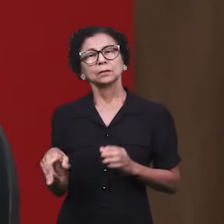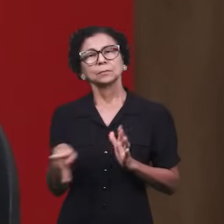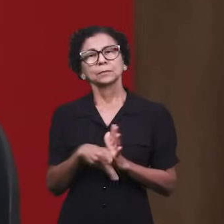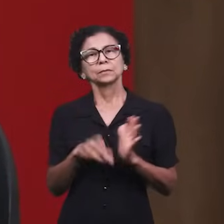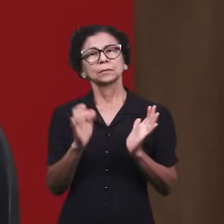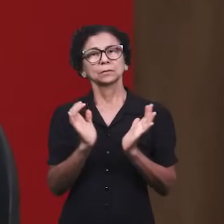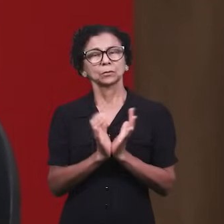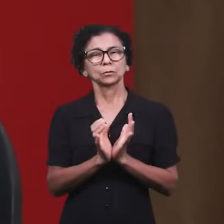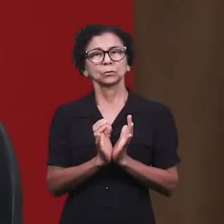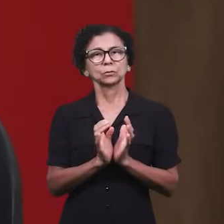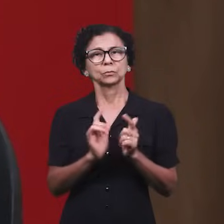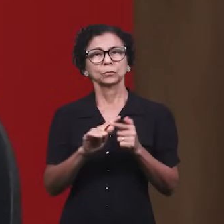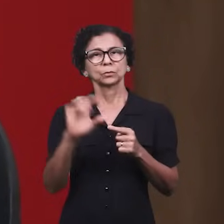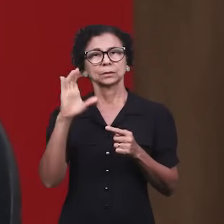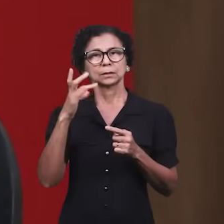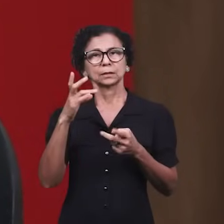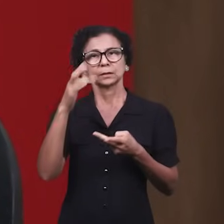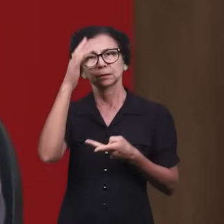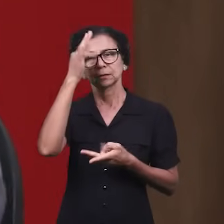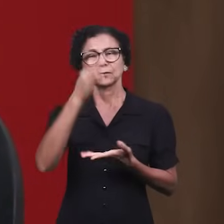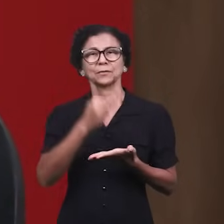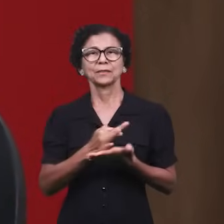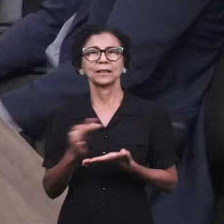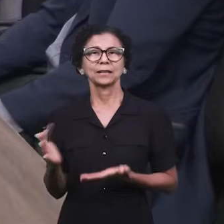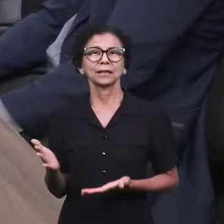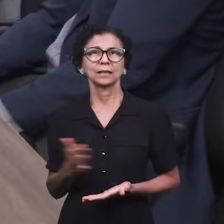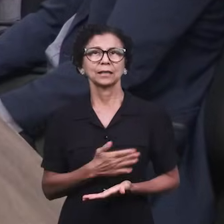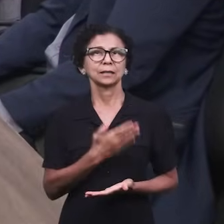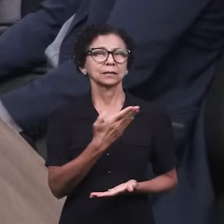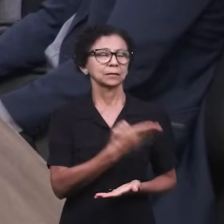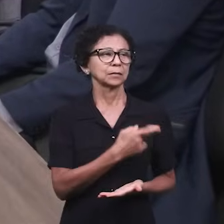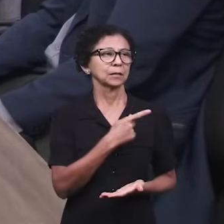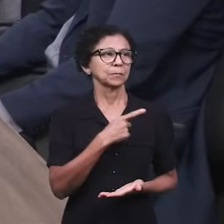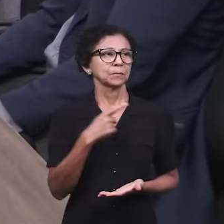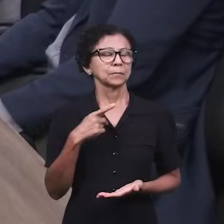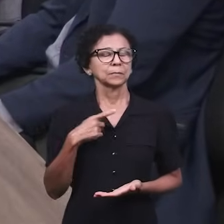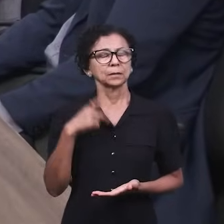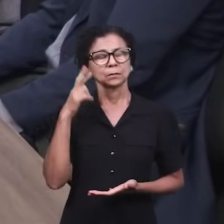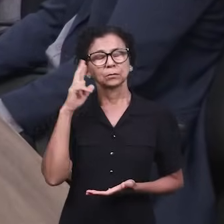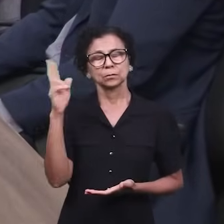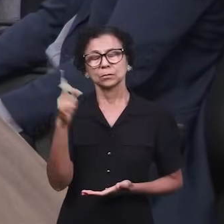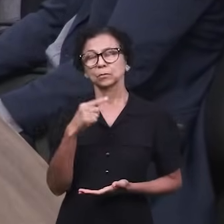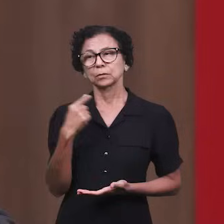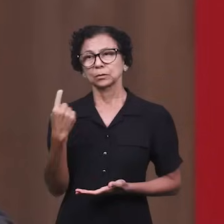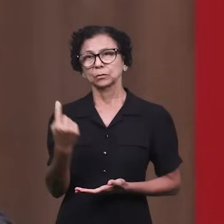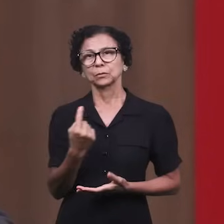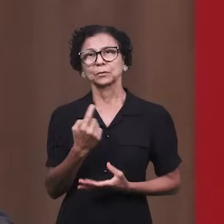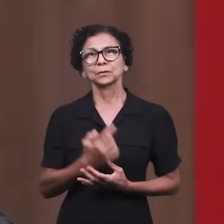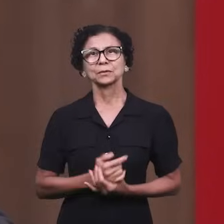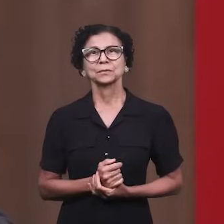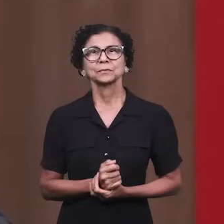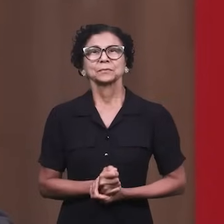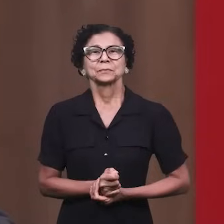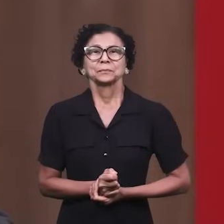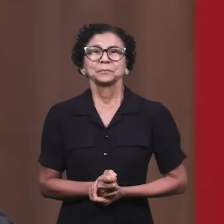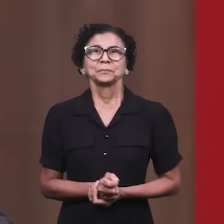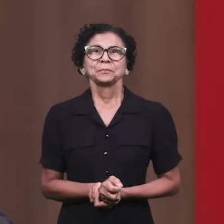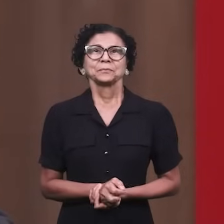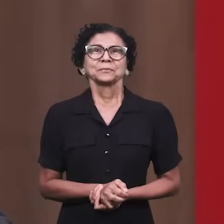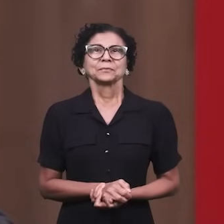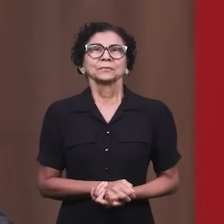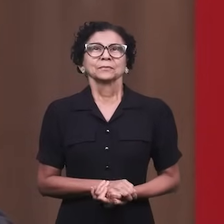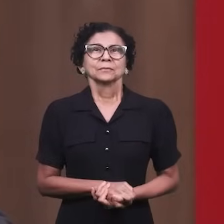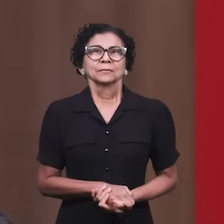tratar a respeito desse assunto. Pastor Tiago, a paz do Senhor. Paz do Senhor, pastor Gilson, paz do Senhor Cleiton, paz do Senhor os irmãos. Nós vamos aqui correr